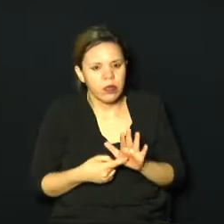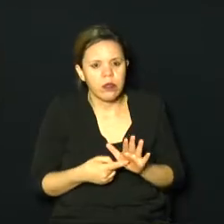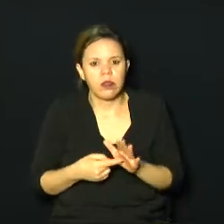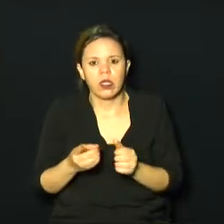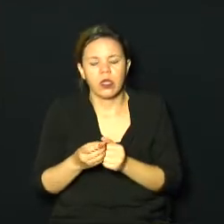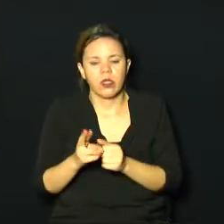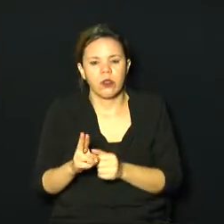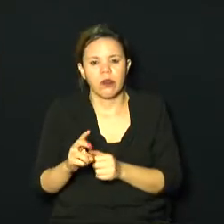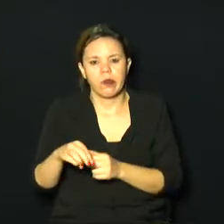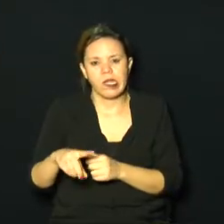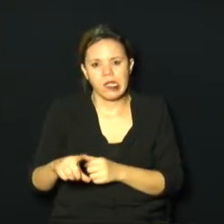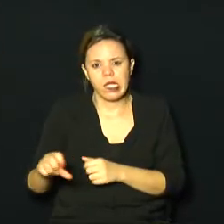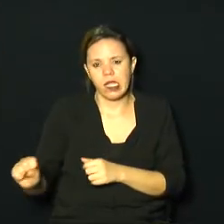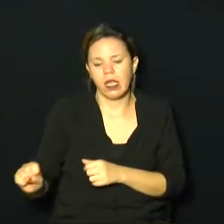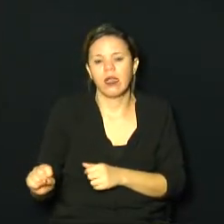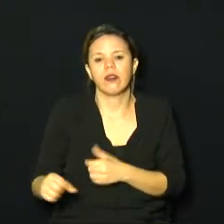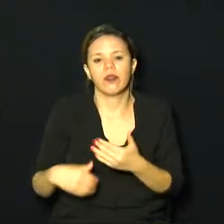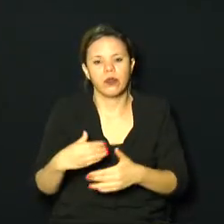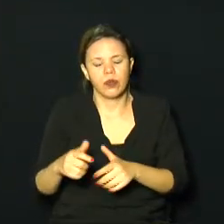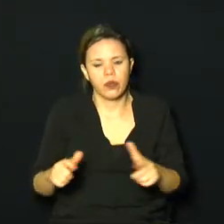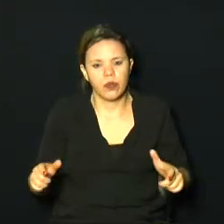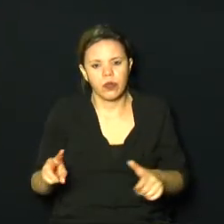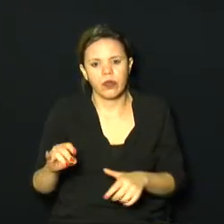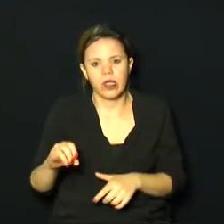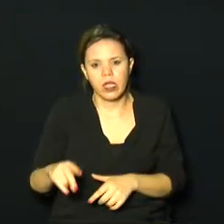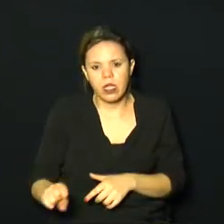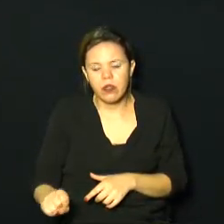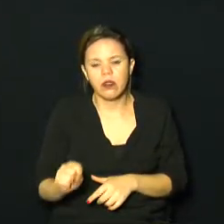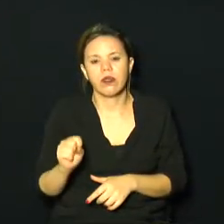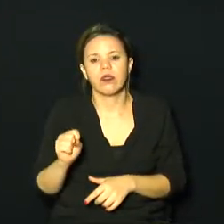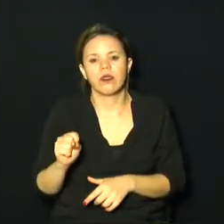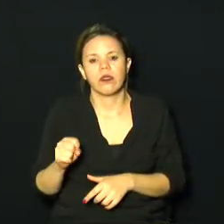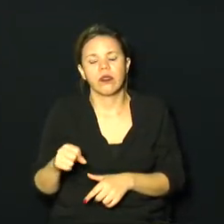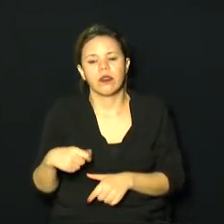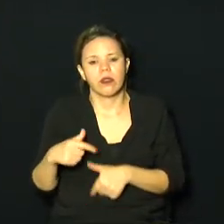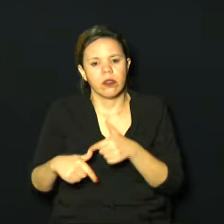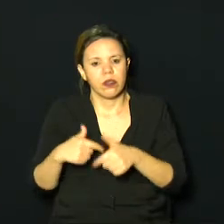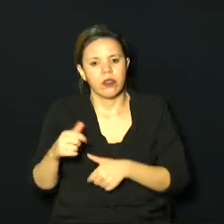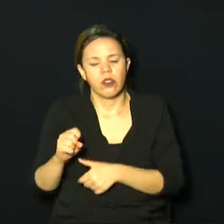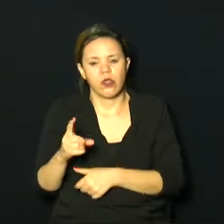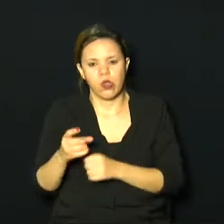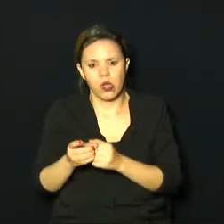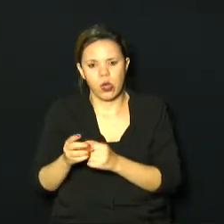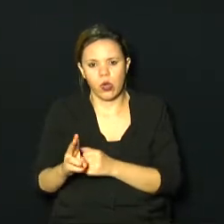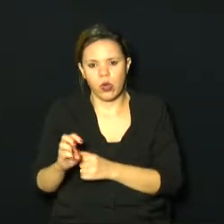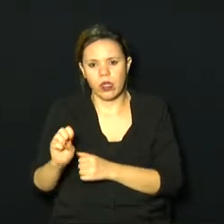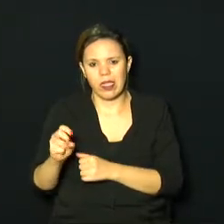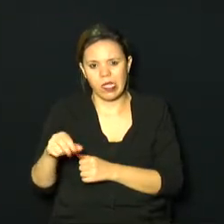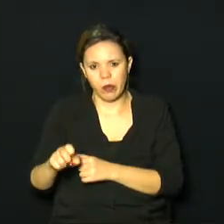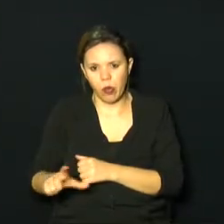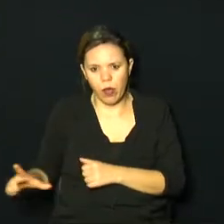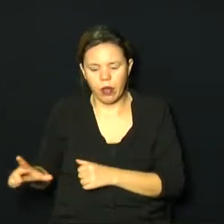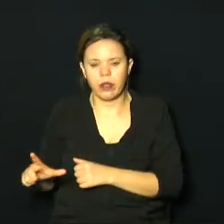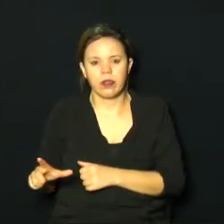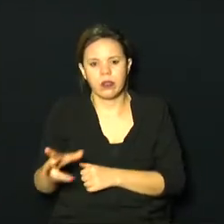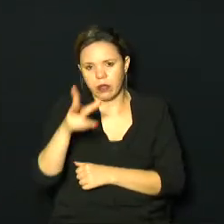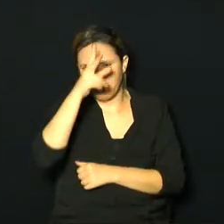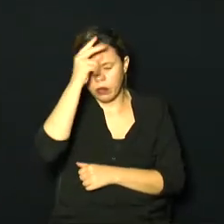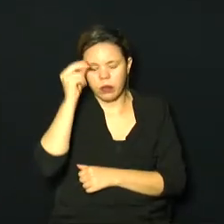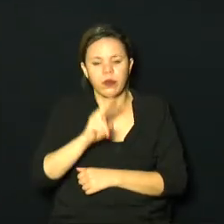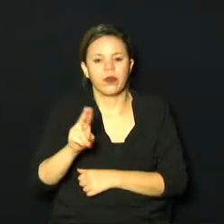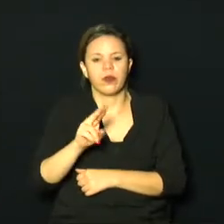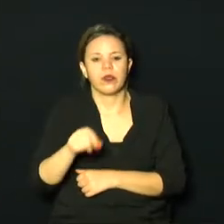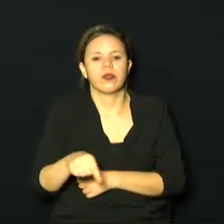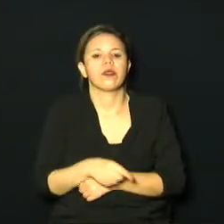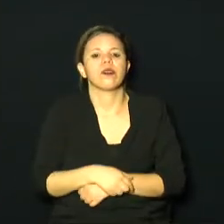Dr. Marcelo, que reproduz o Vinícius reproduzindo um discurso que vinha com o Dr. Samuel, né? O Jonas, prefeito que se utiliza